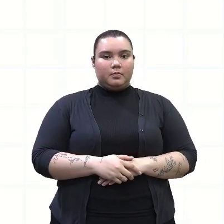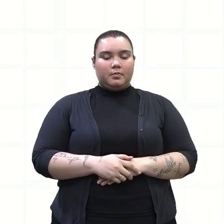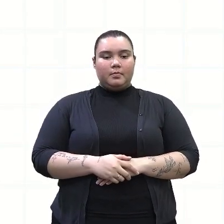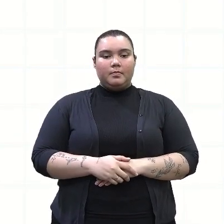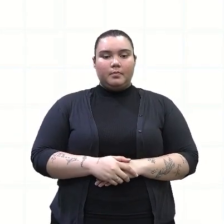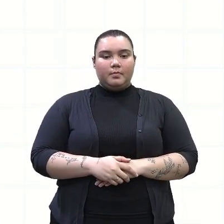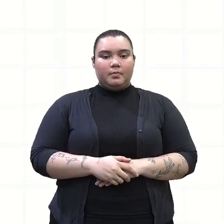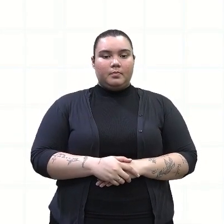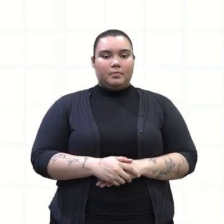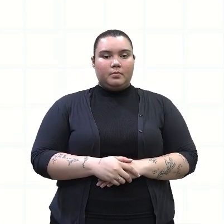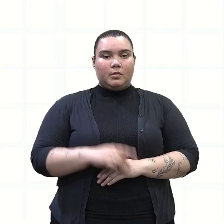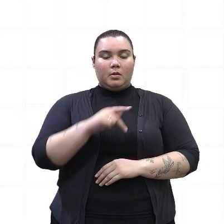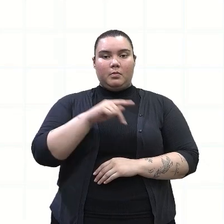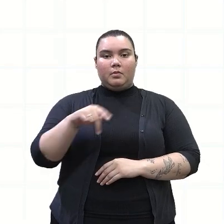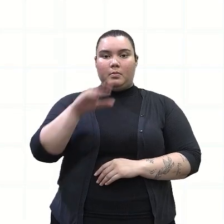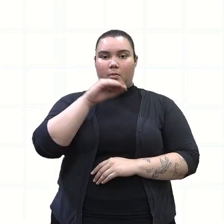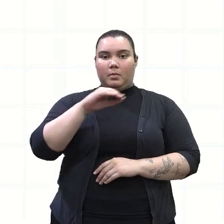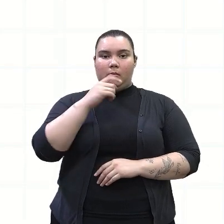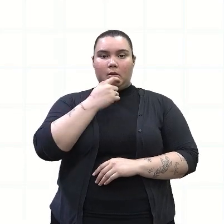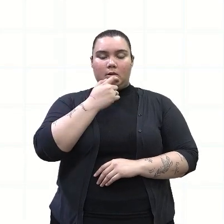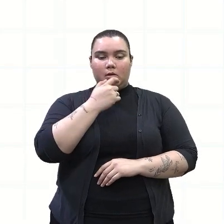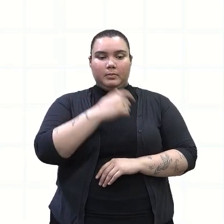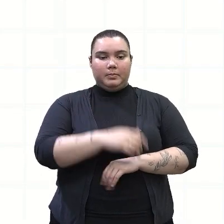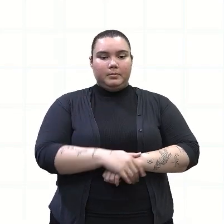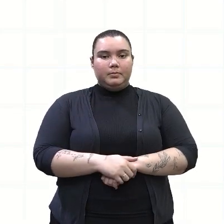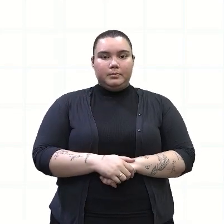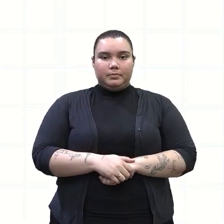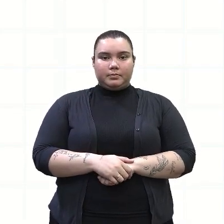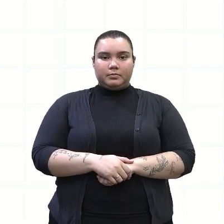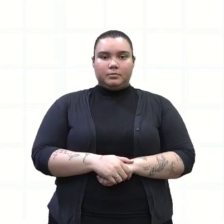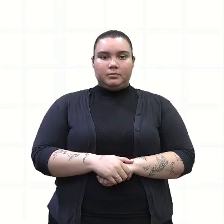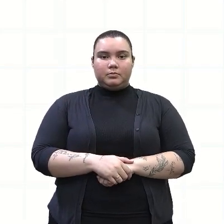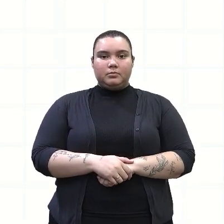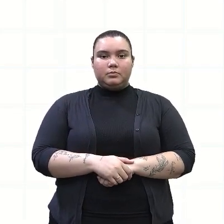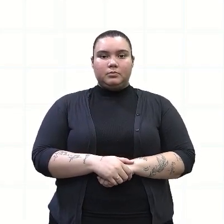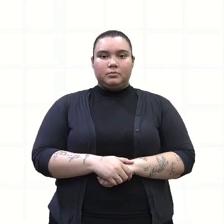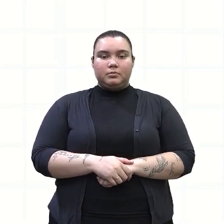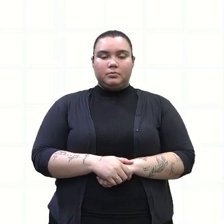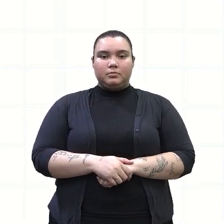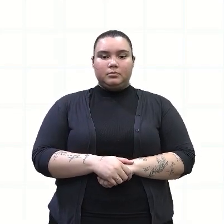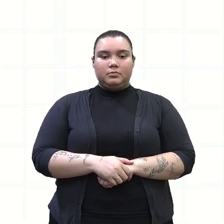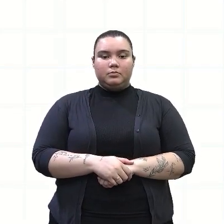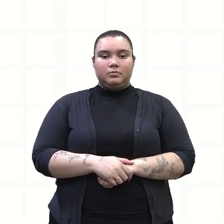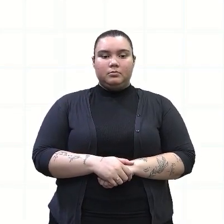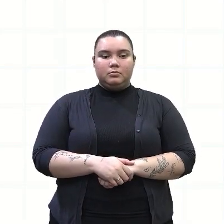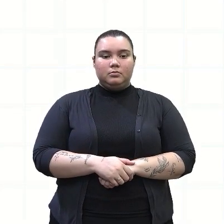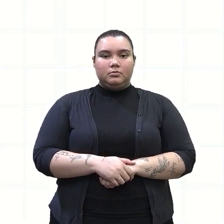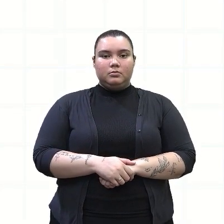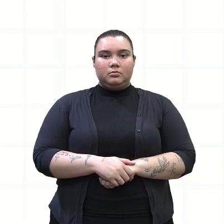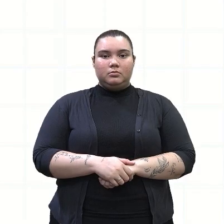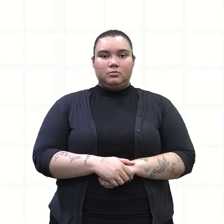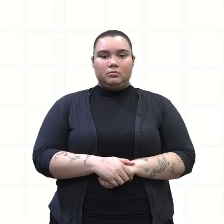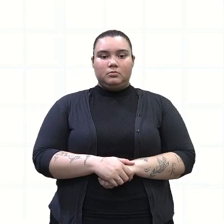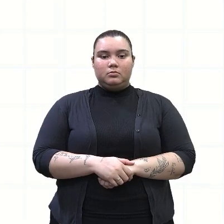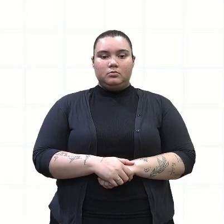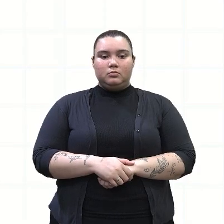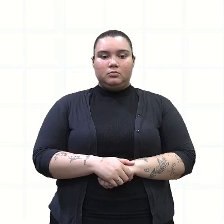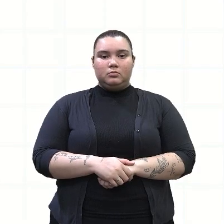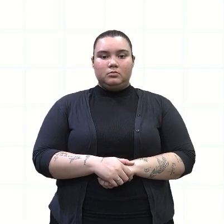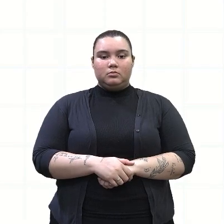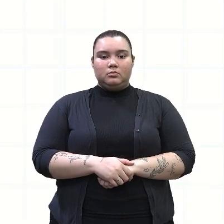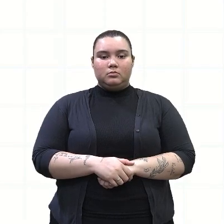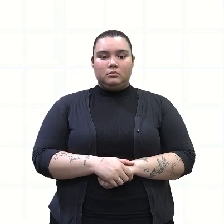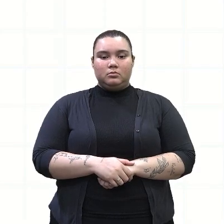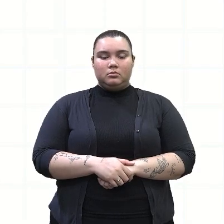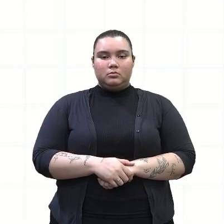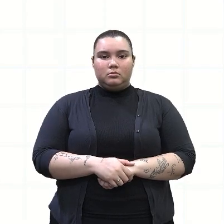unique example of purebred brown Swiss has made history as the tallest